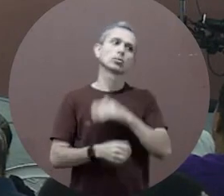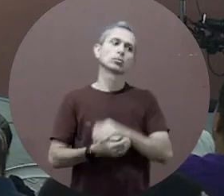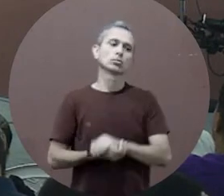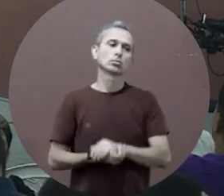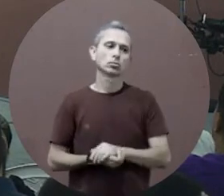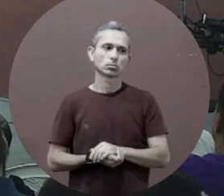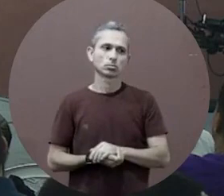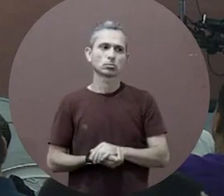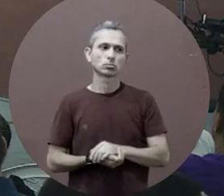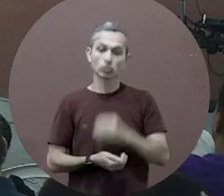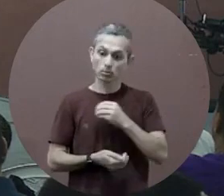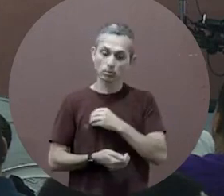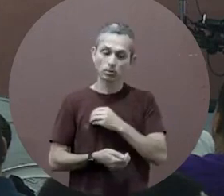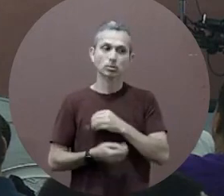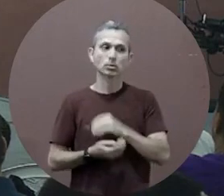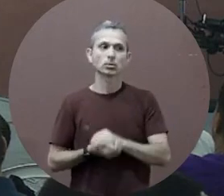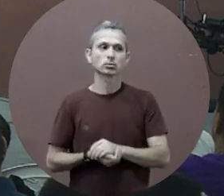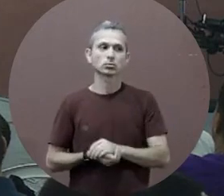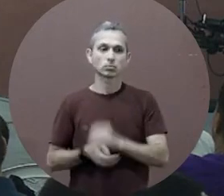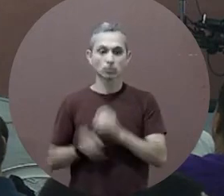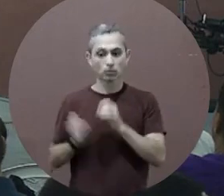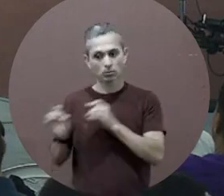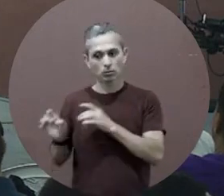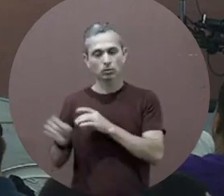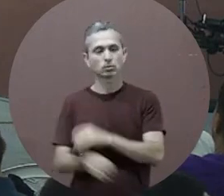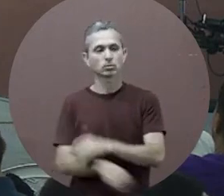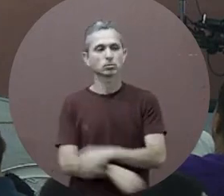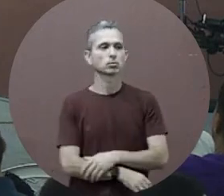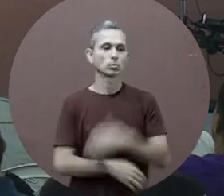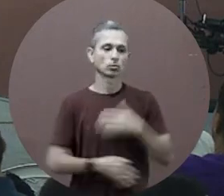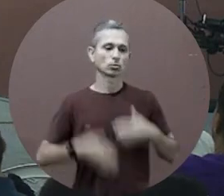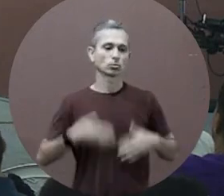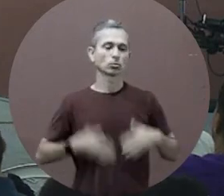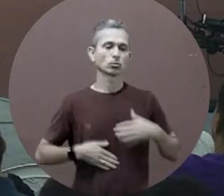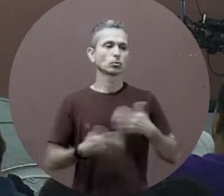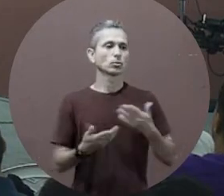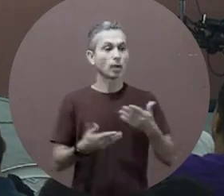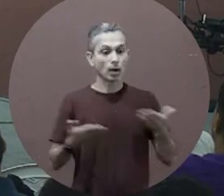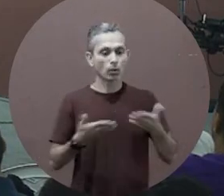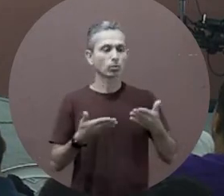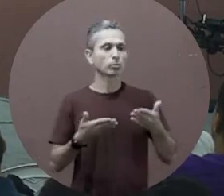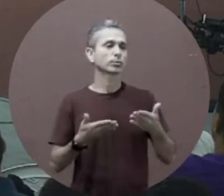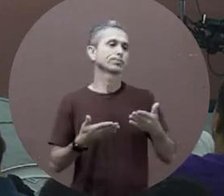do pecado, tendo o corpo lavado com água pura.